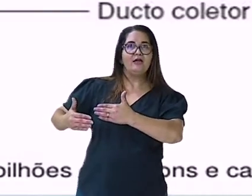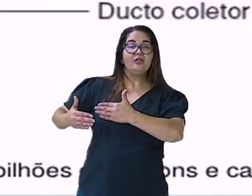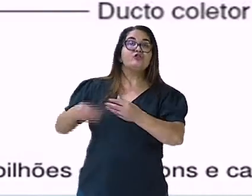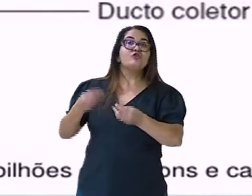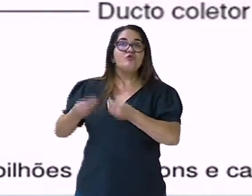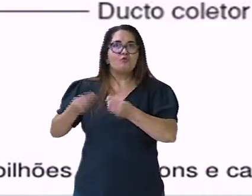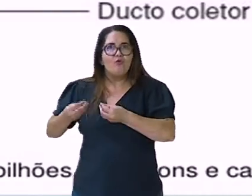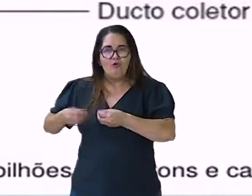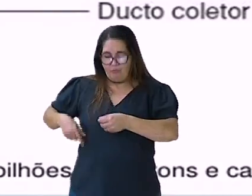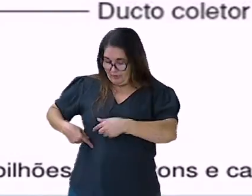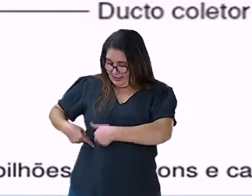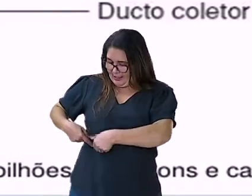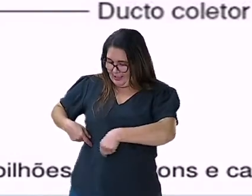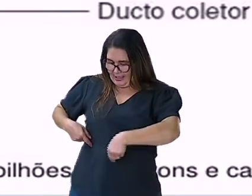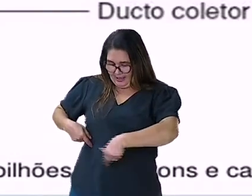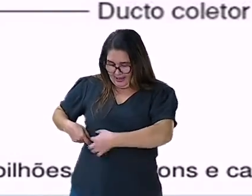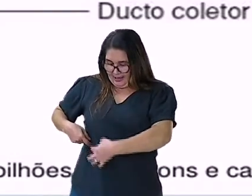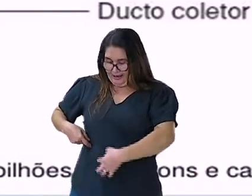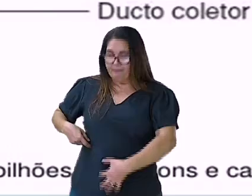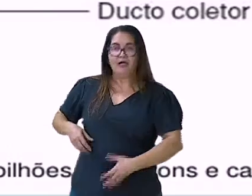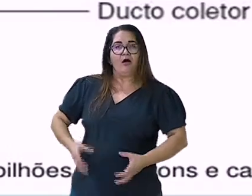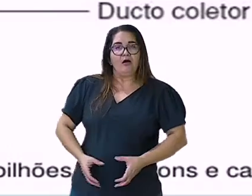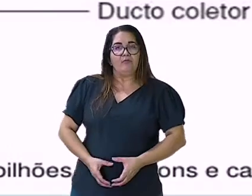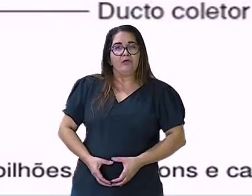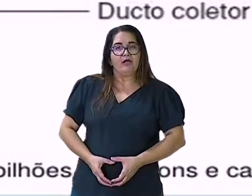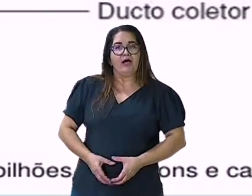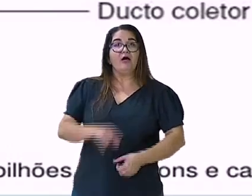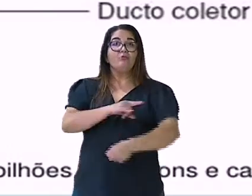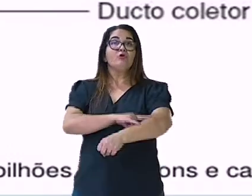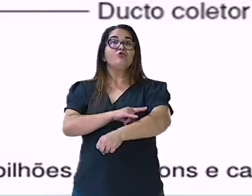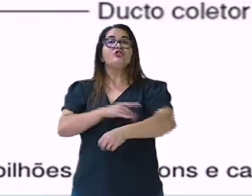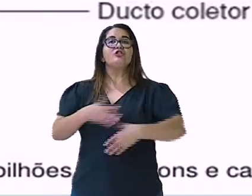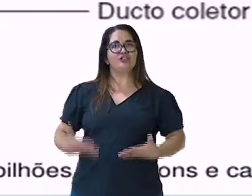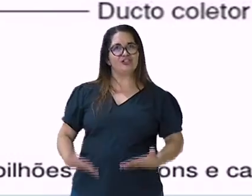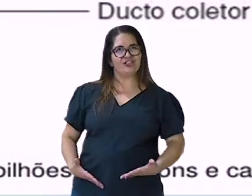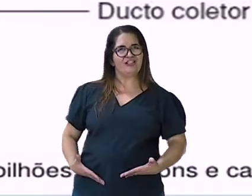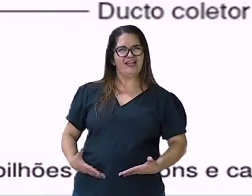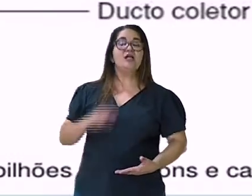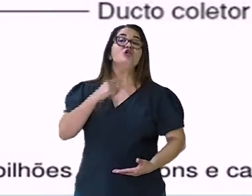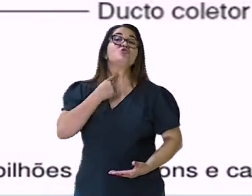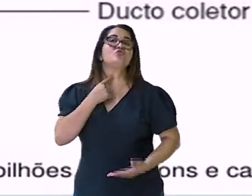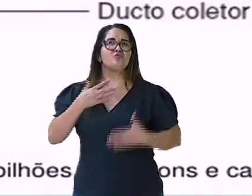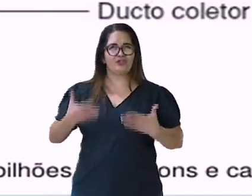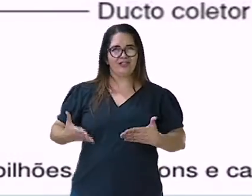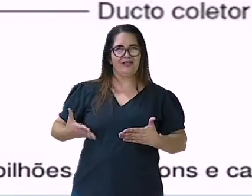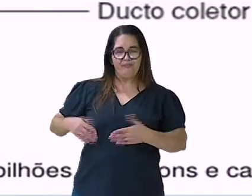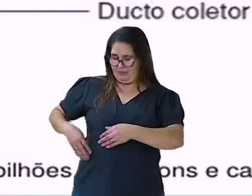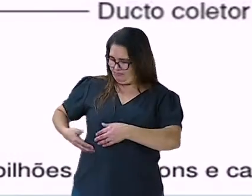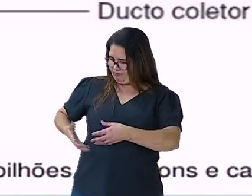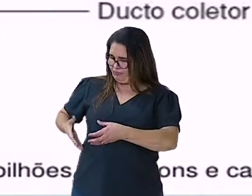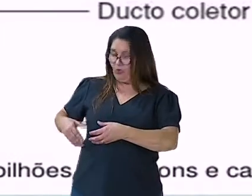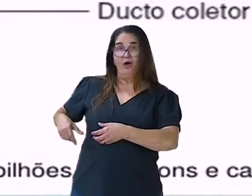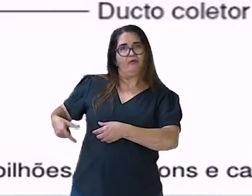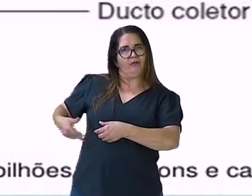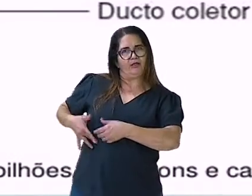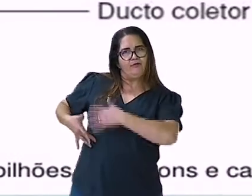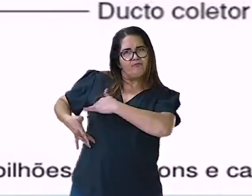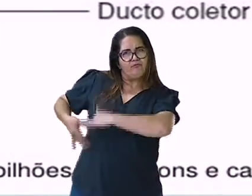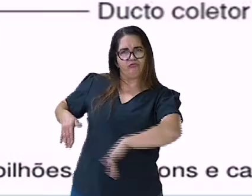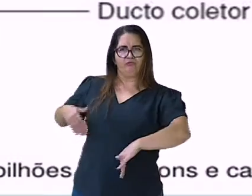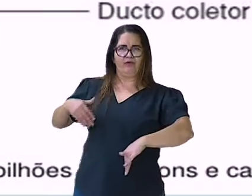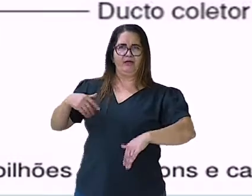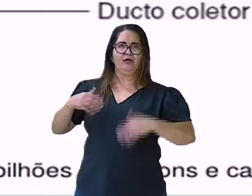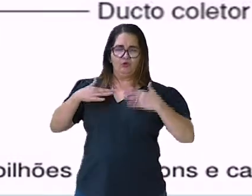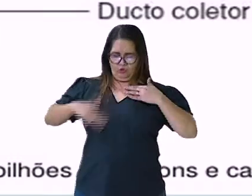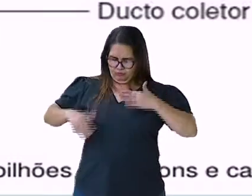urina. E aí? Essa urina sendo produzida, ela vai ser levada para a minha bexiga. Mas o néfron, ele tem